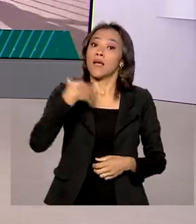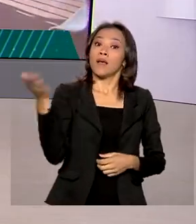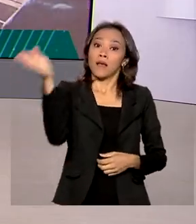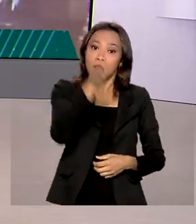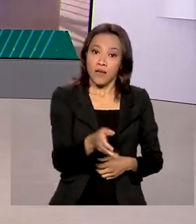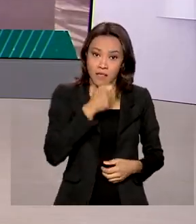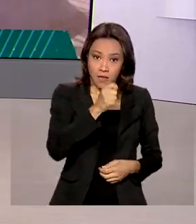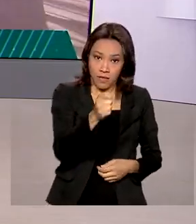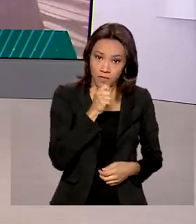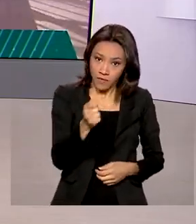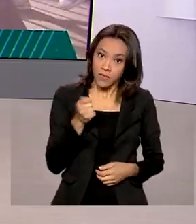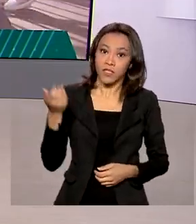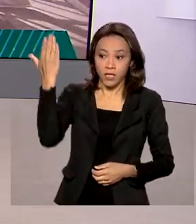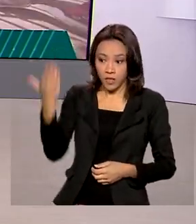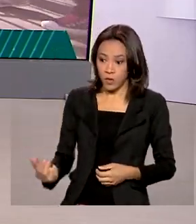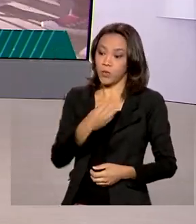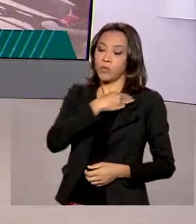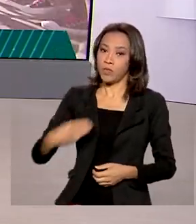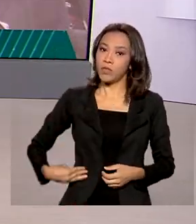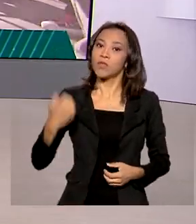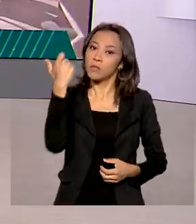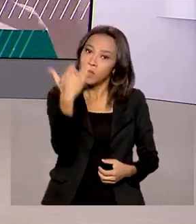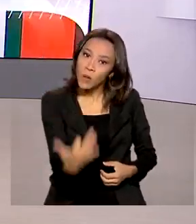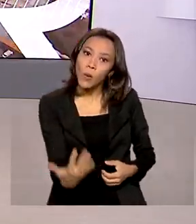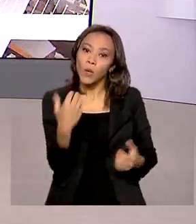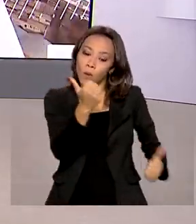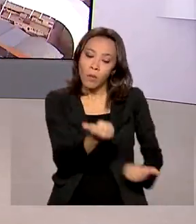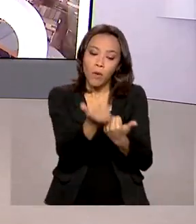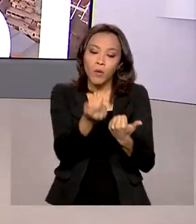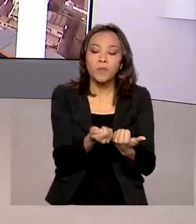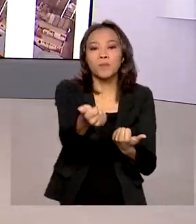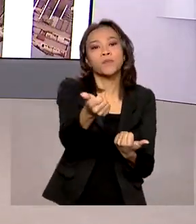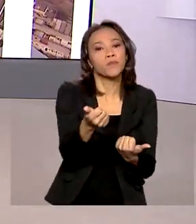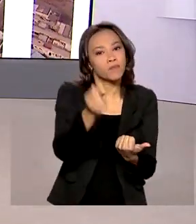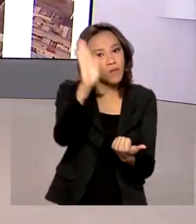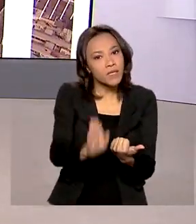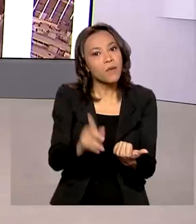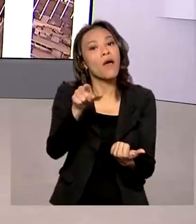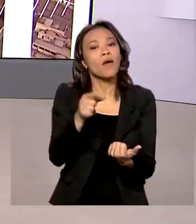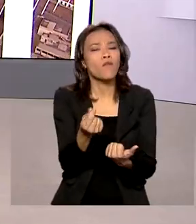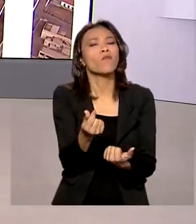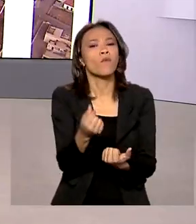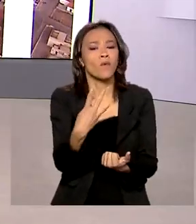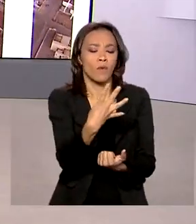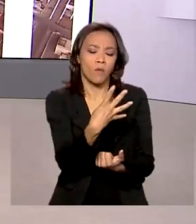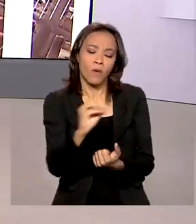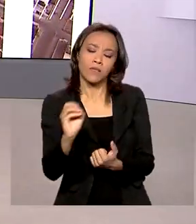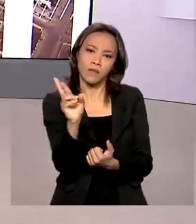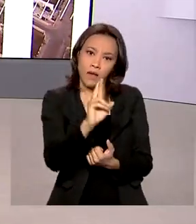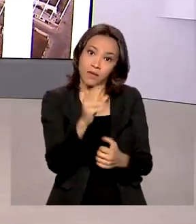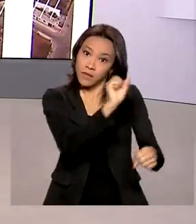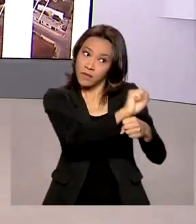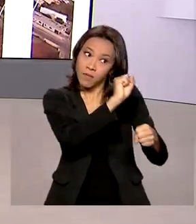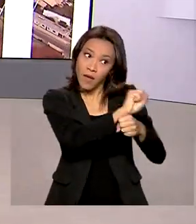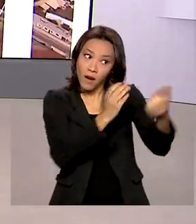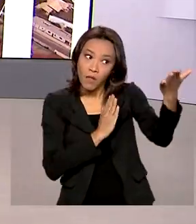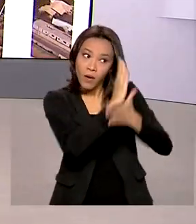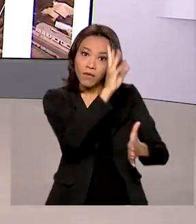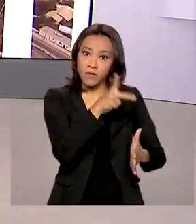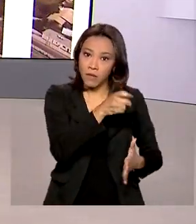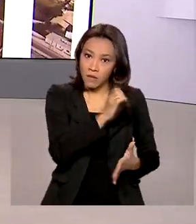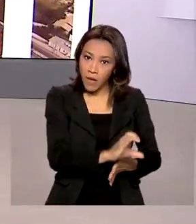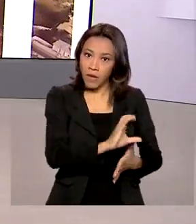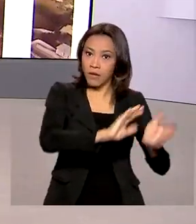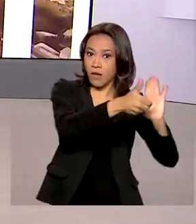ainda confirmou que o valor do Auxílio Brasil deve ser de R$ 400 e que o governo conta com a aprovação da PEC na Câmara e